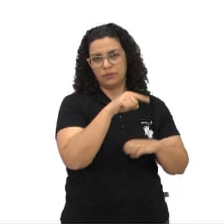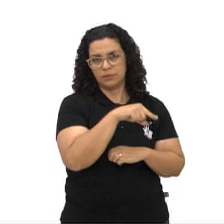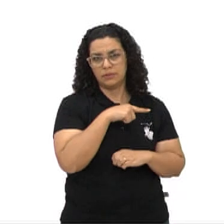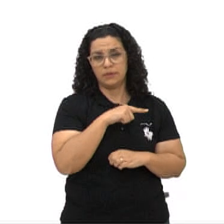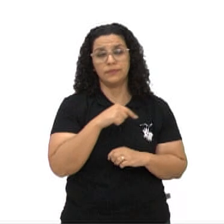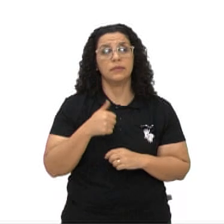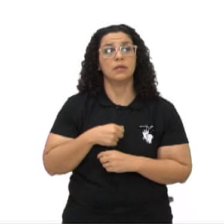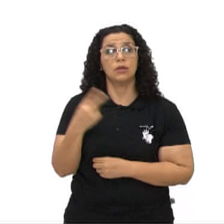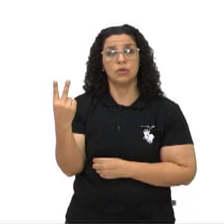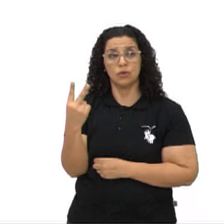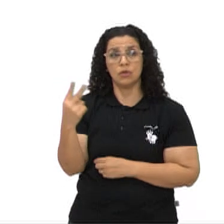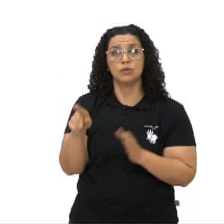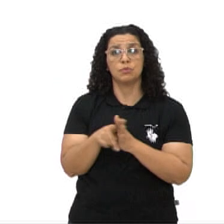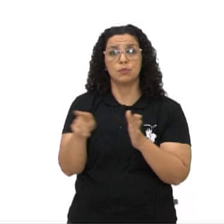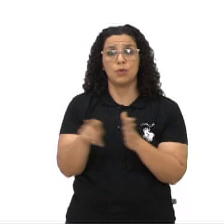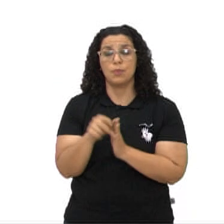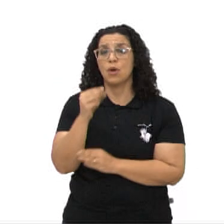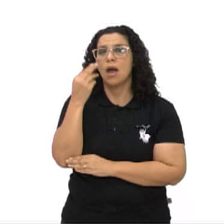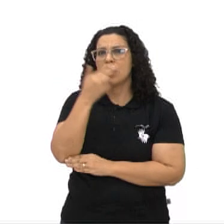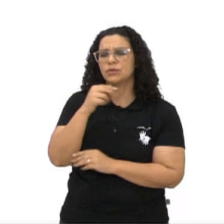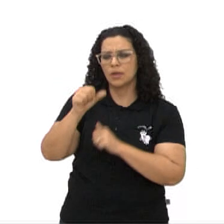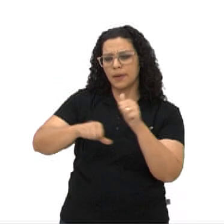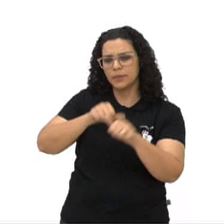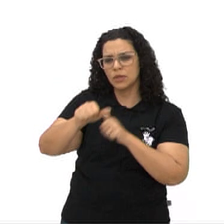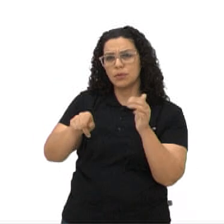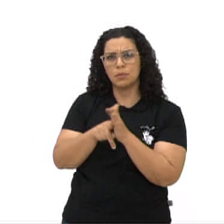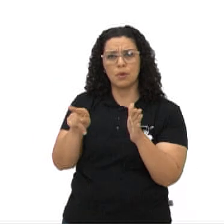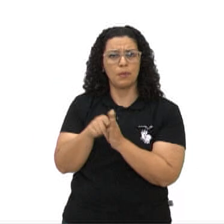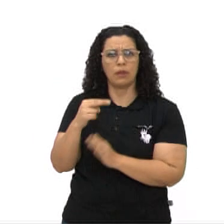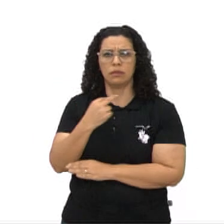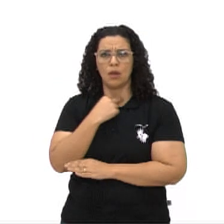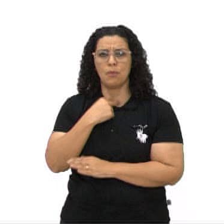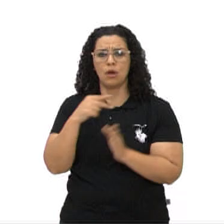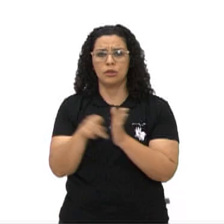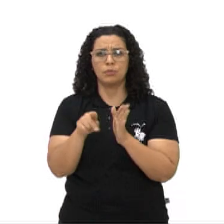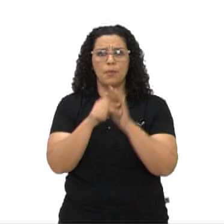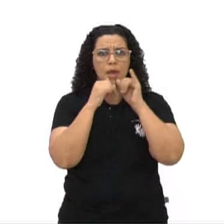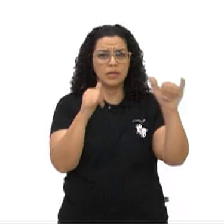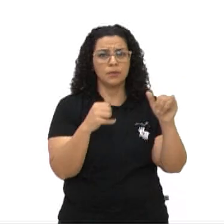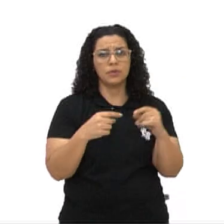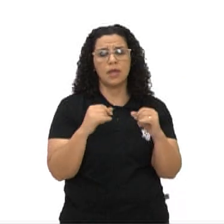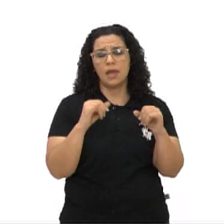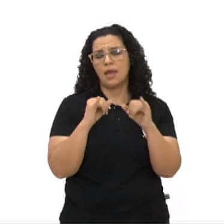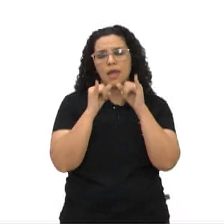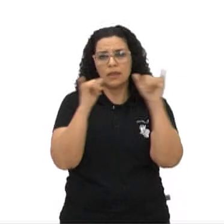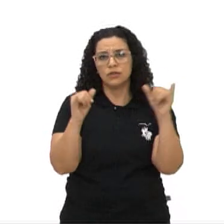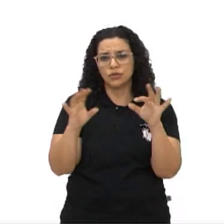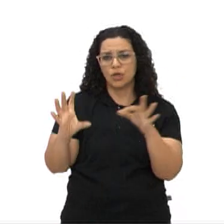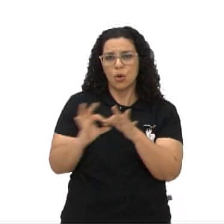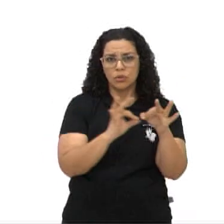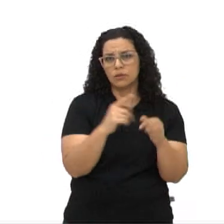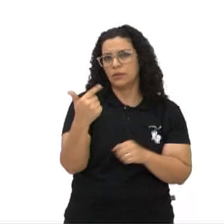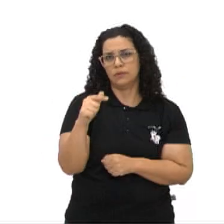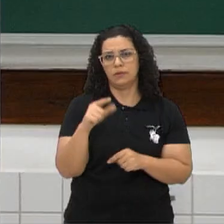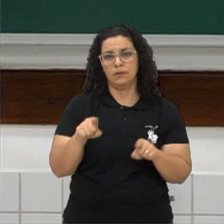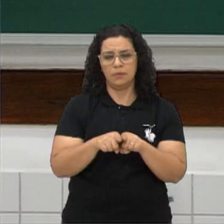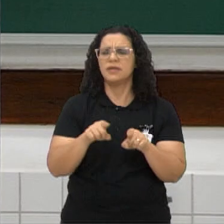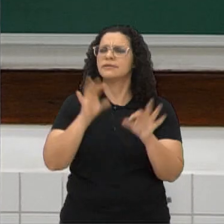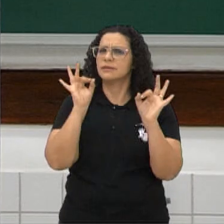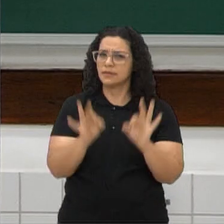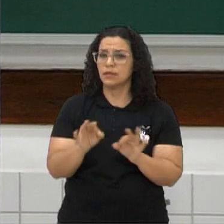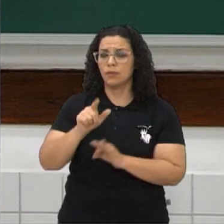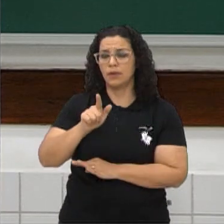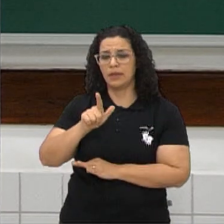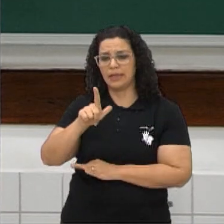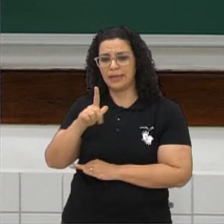Soluções aquosas de glicose não podem ser eletrolisadas, porque não conduzem corrente elétrica. Certo, porque a